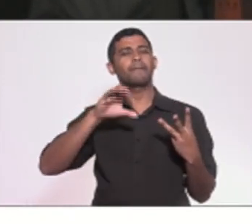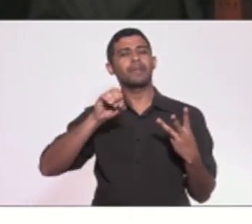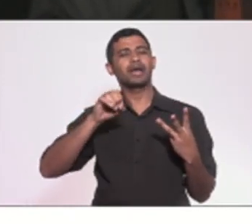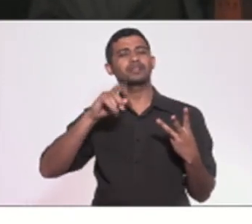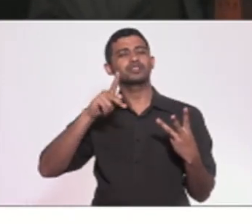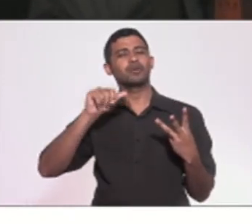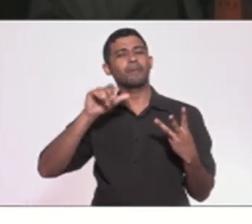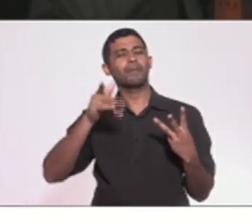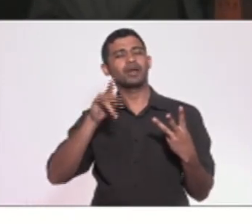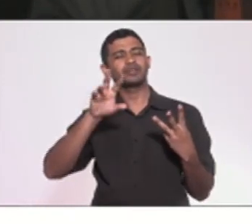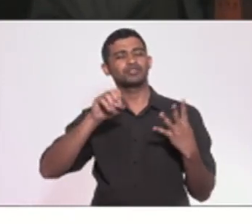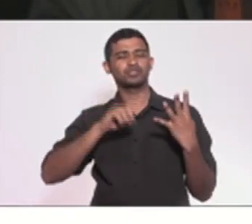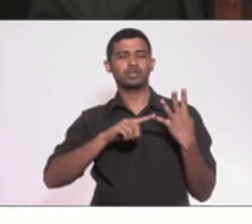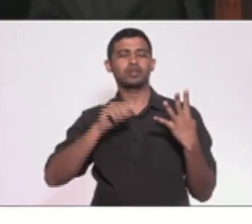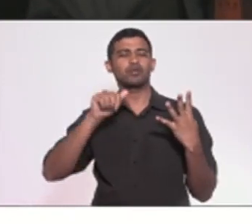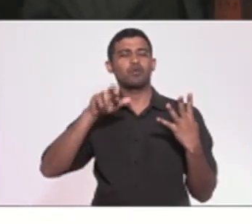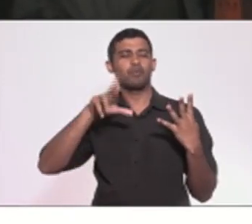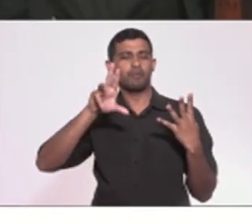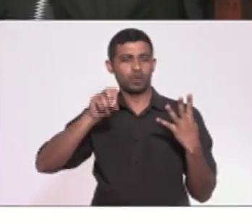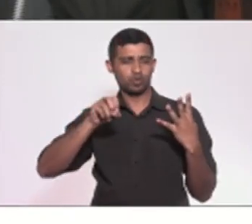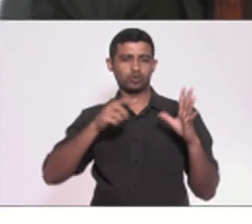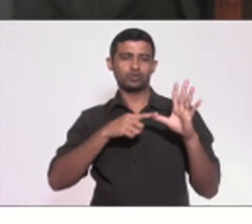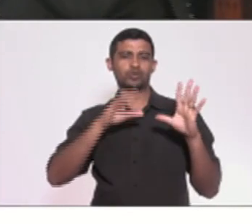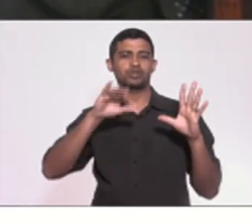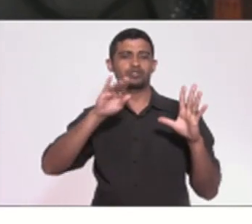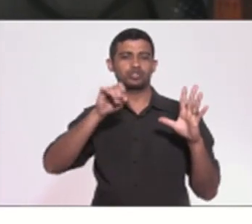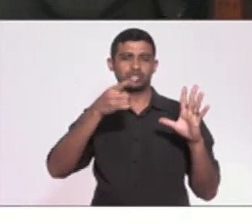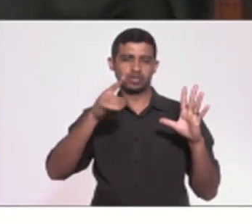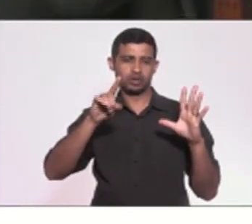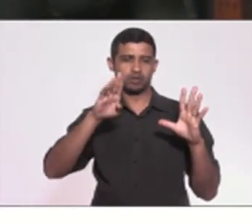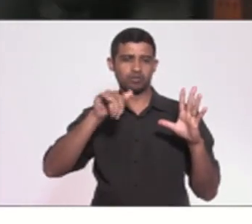Dauari e Chicão Brulhões.